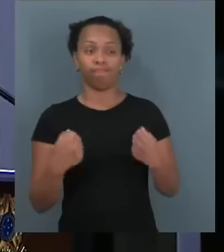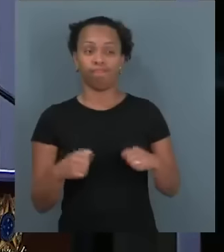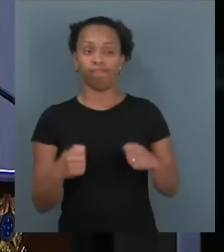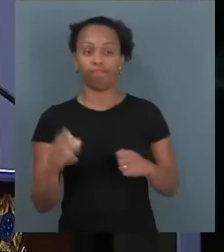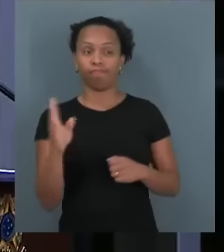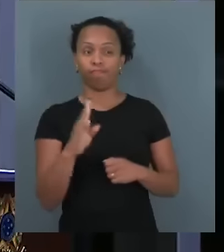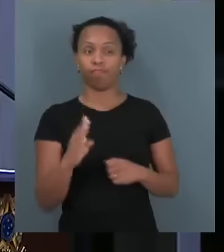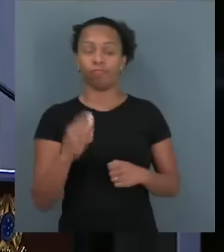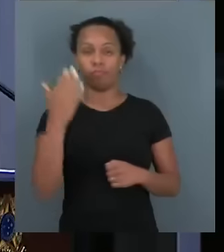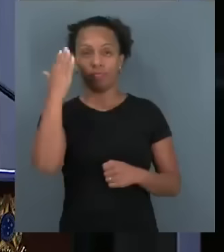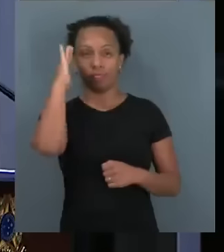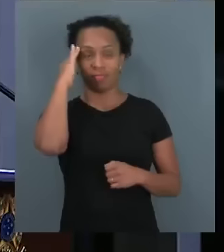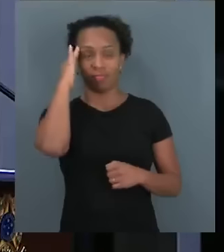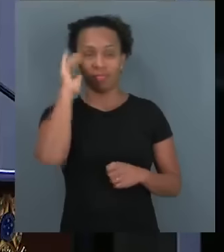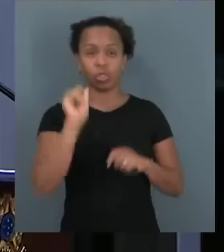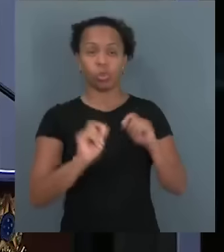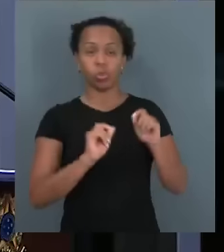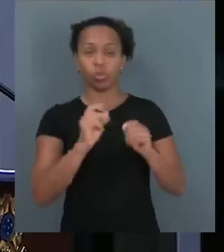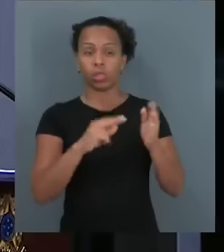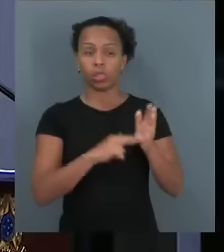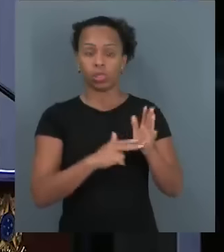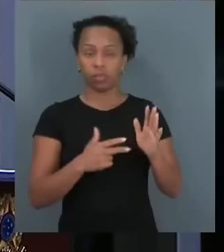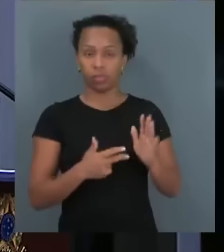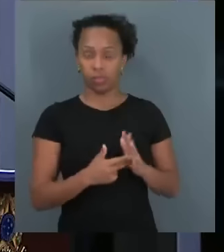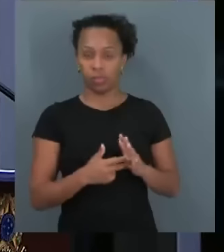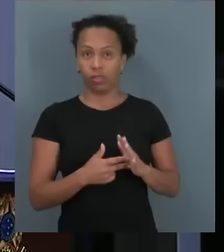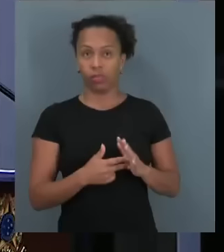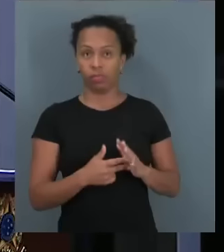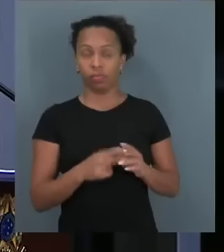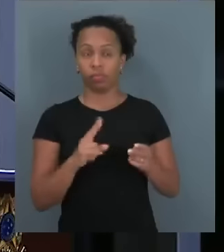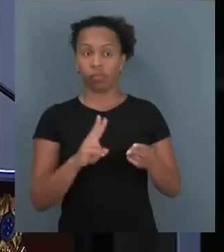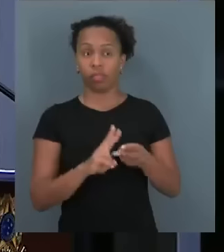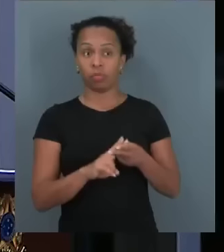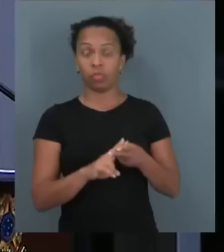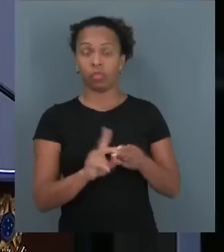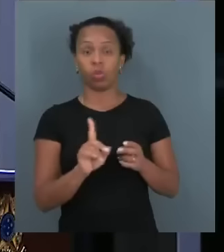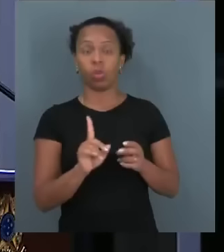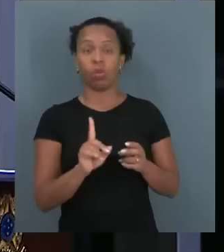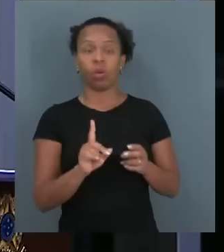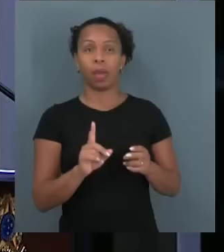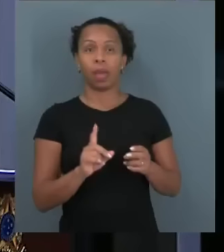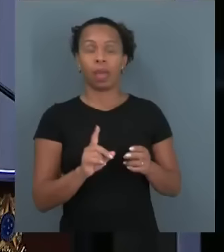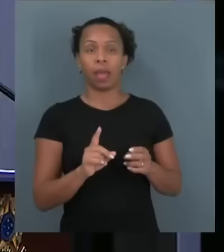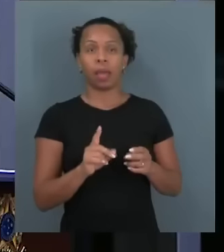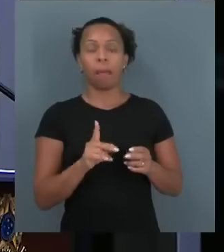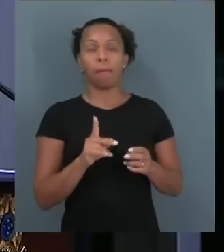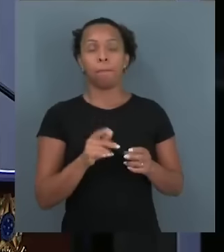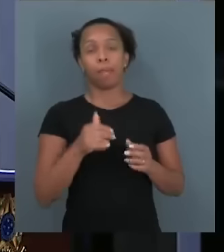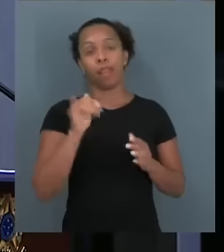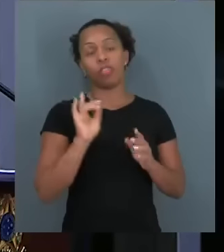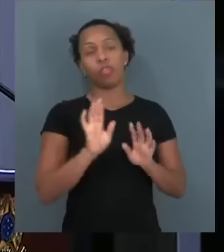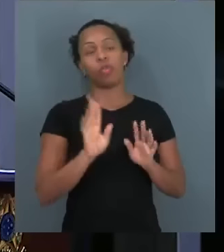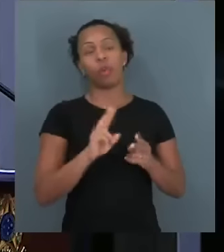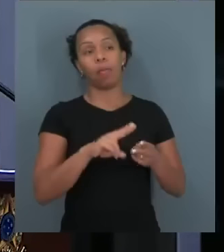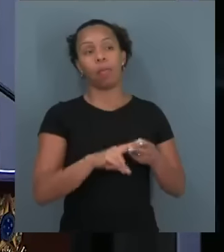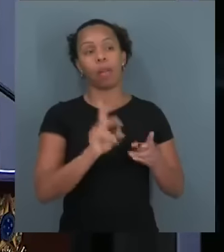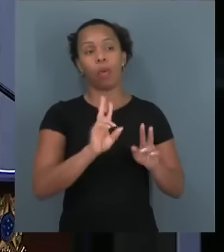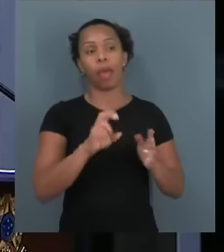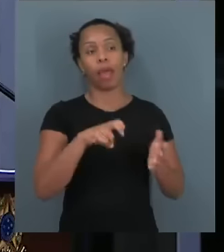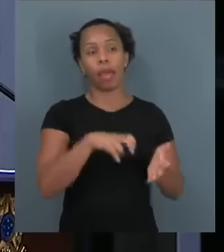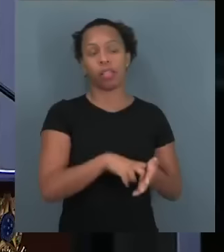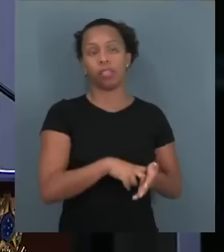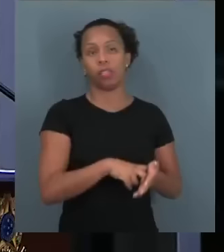Brasil entenda o que isso significa. Prisão preventiva não é condenação. Prisão preventiva não é castigo.